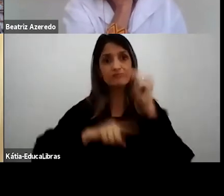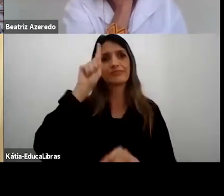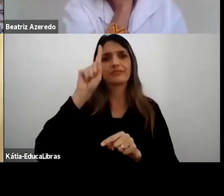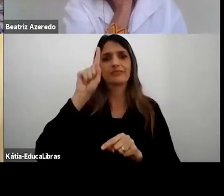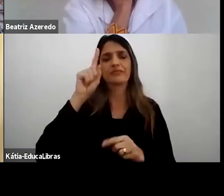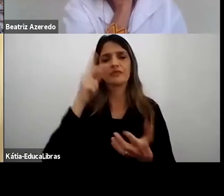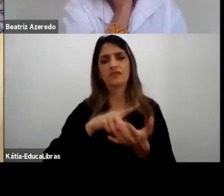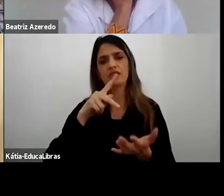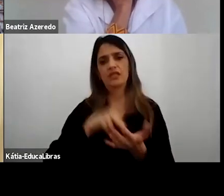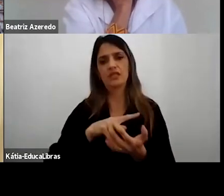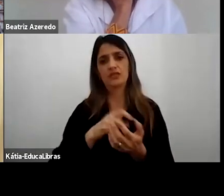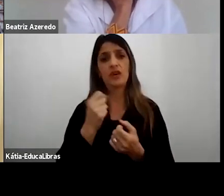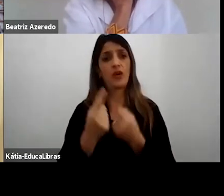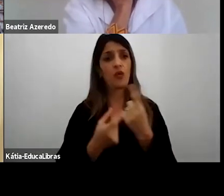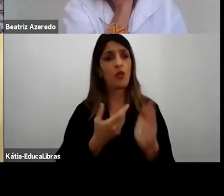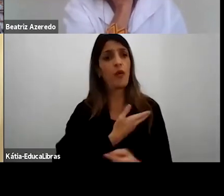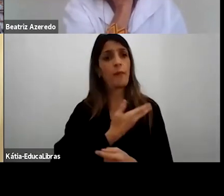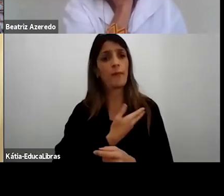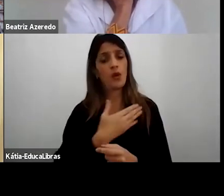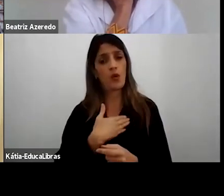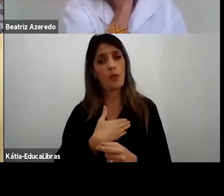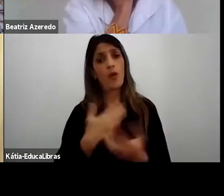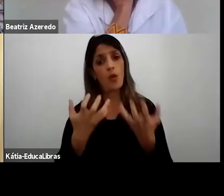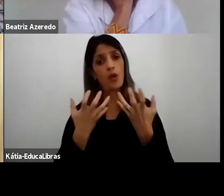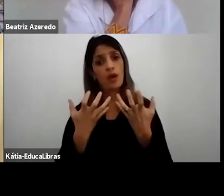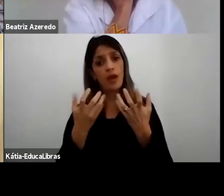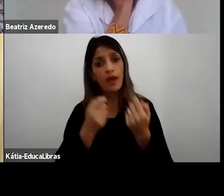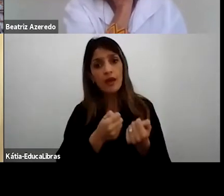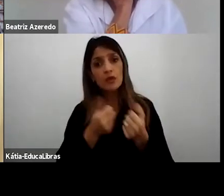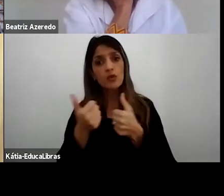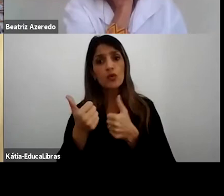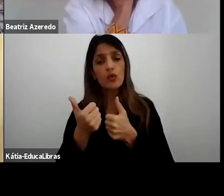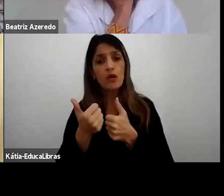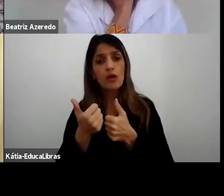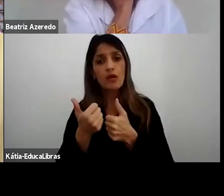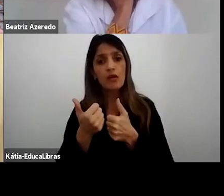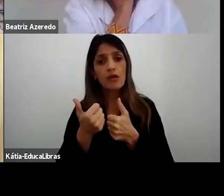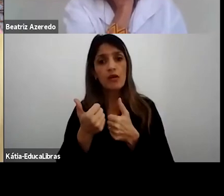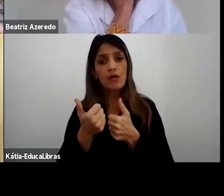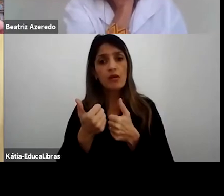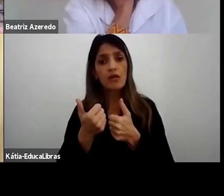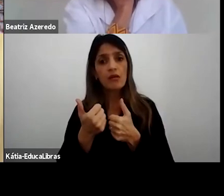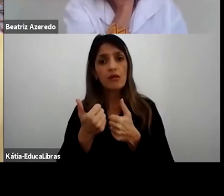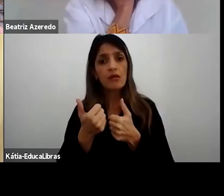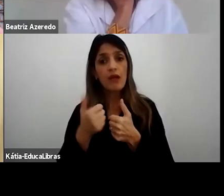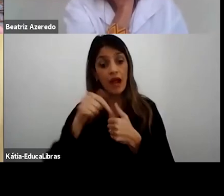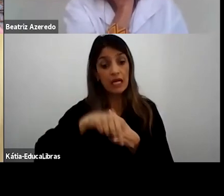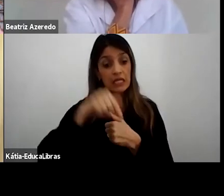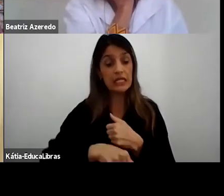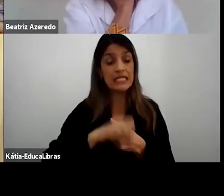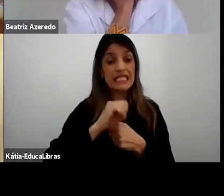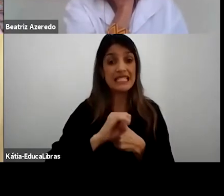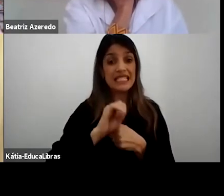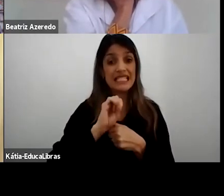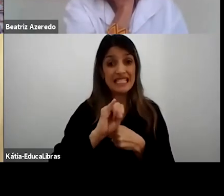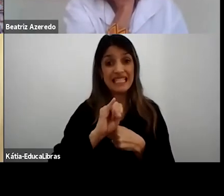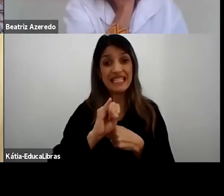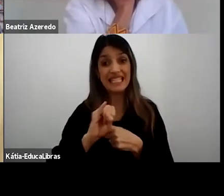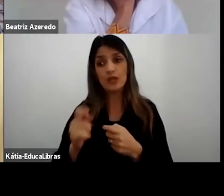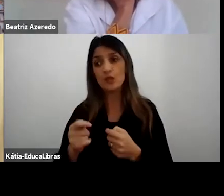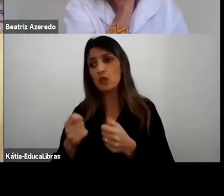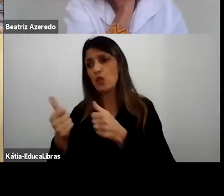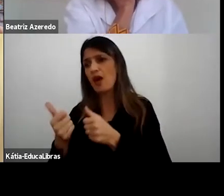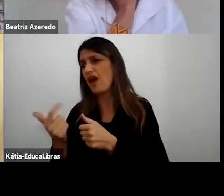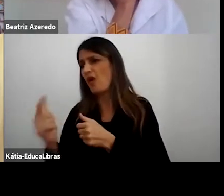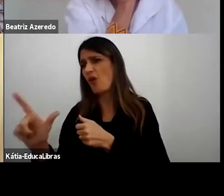amigos que querem doar, mas falam assim, putz, eu vou doar aqui para você, nisso aqui, porque se eu doar ali, dentro daquele contexto, tem fulano, tem ciclano, sabe?